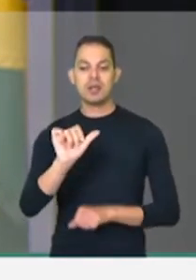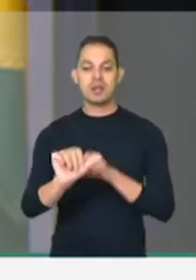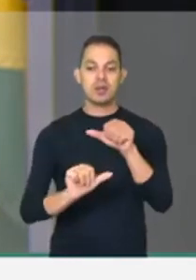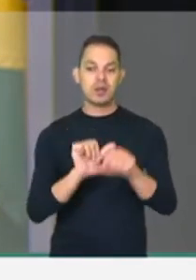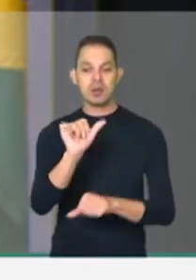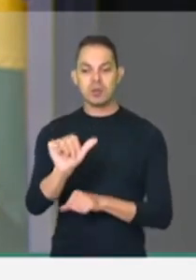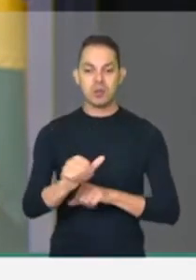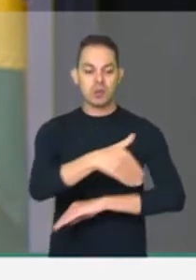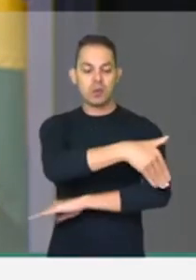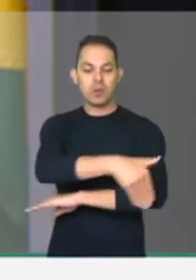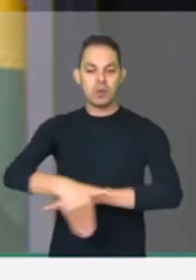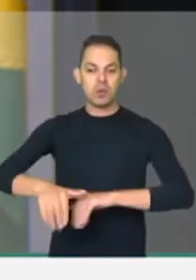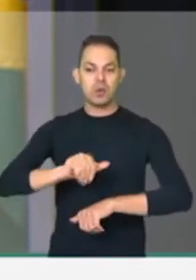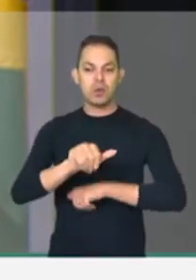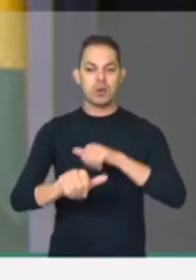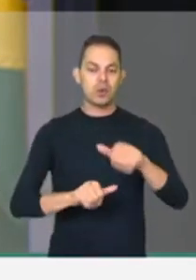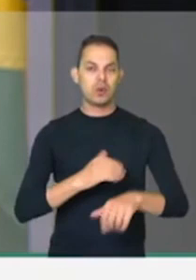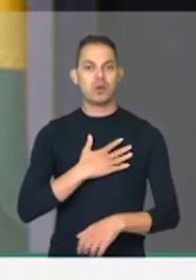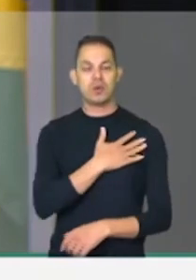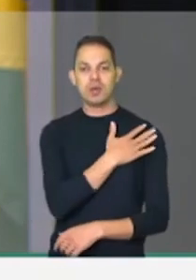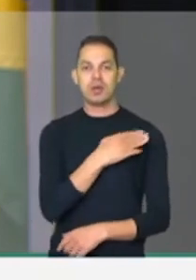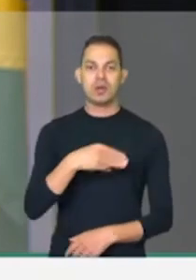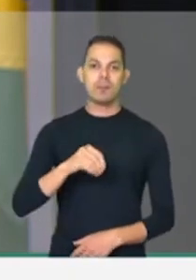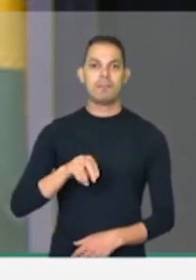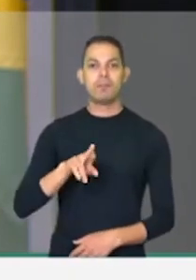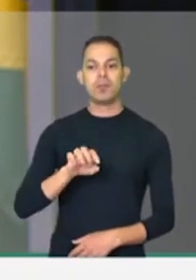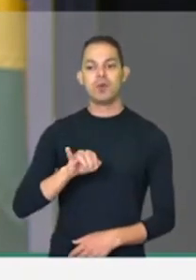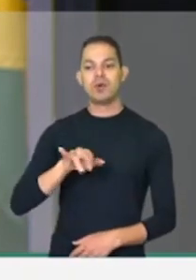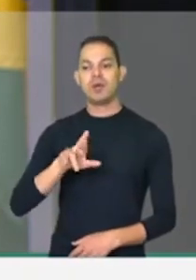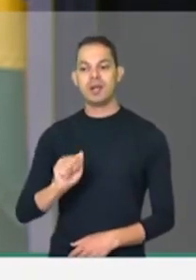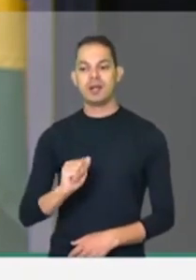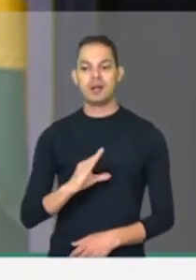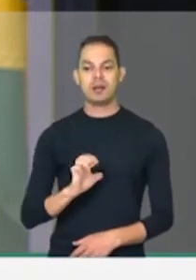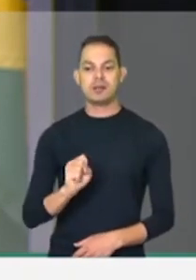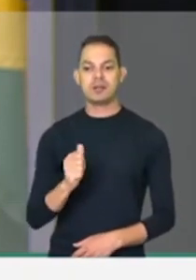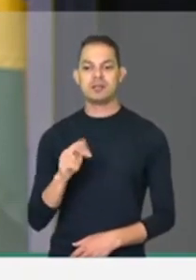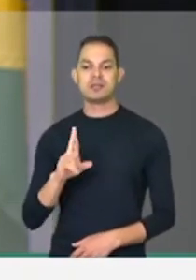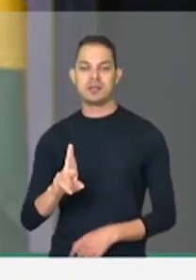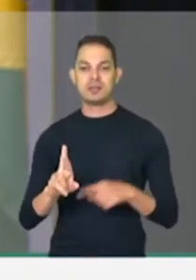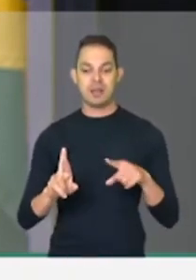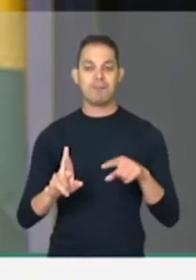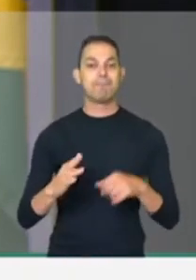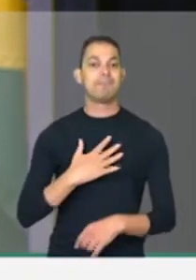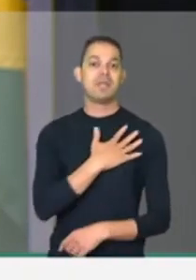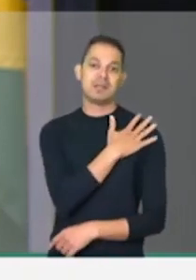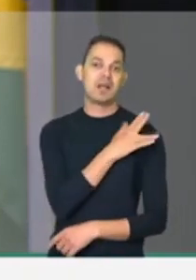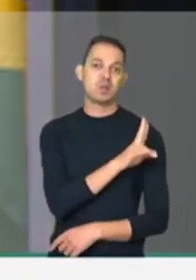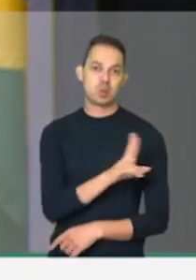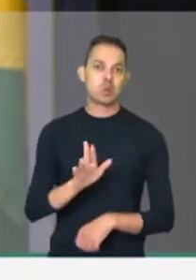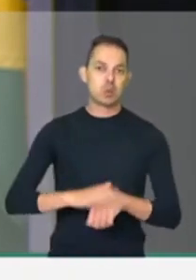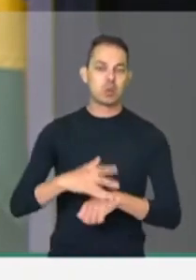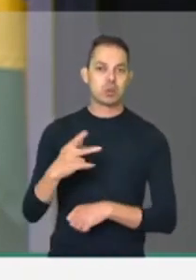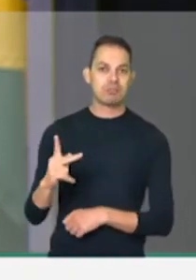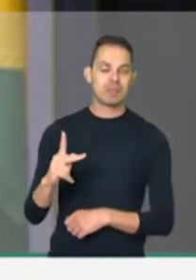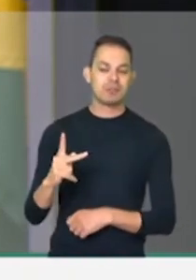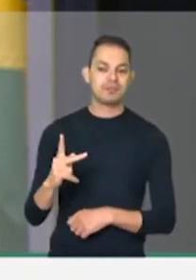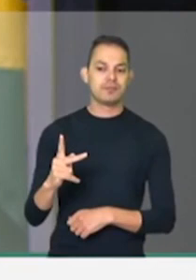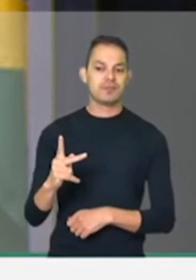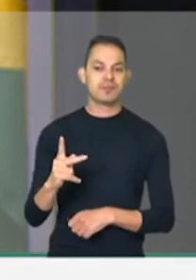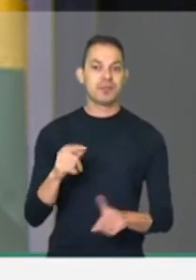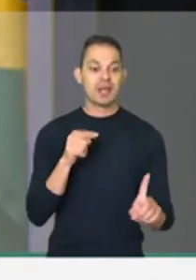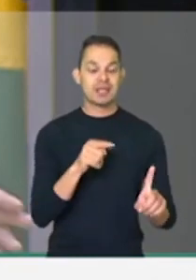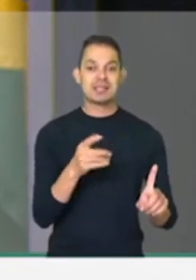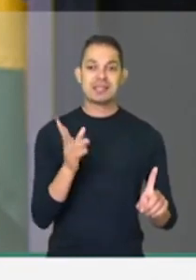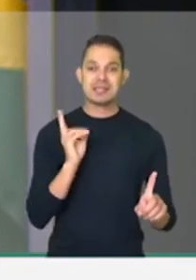nome da rua Coronel Moreira César porque porque o nome de um militar é o nome de um militar e eles sempre